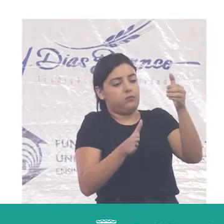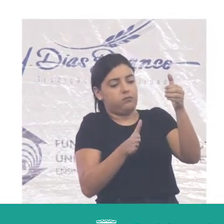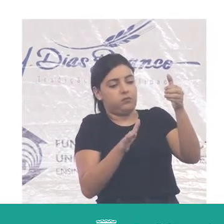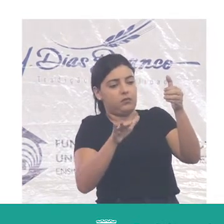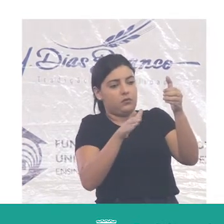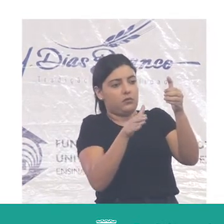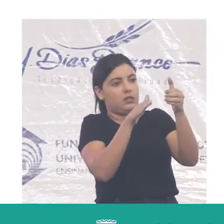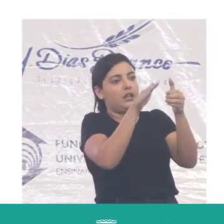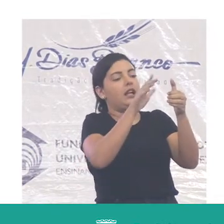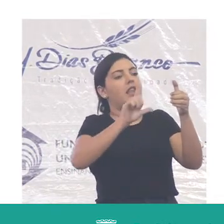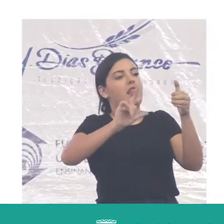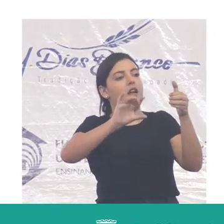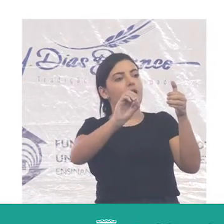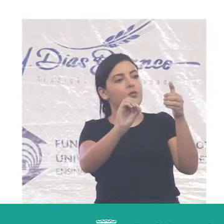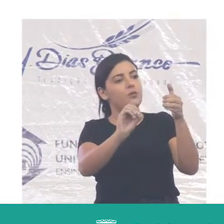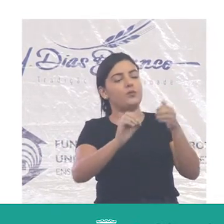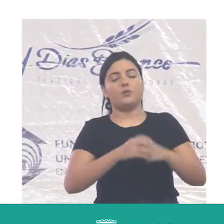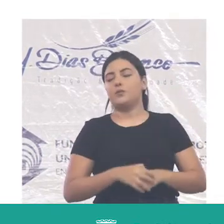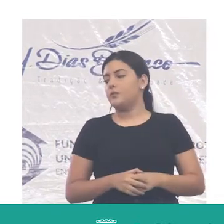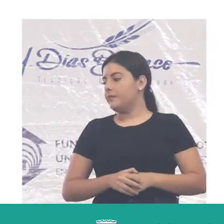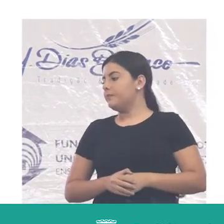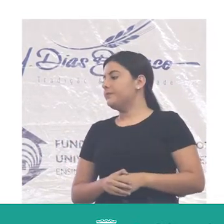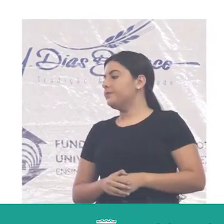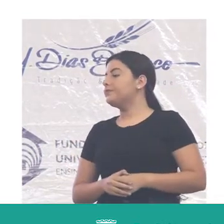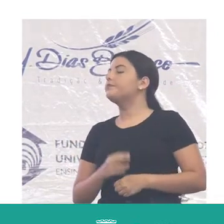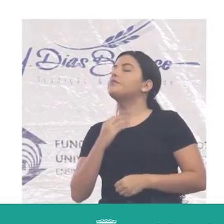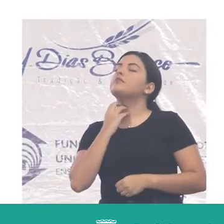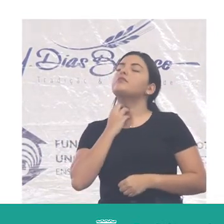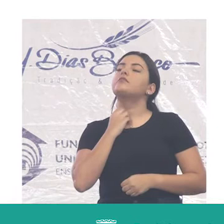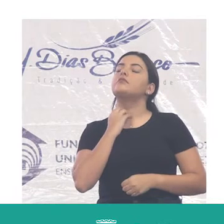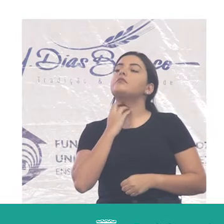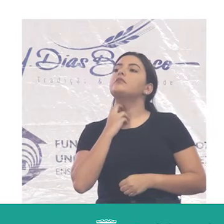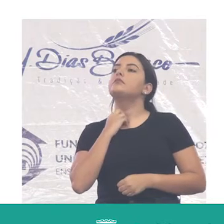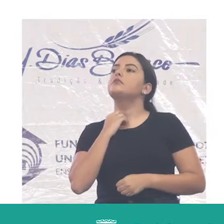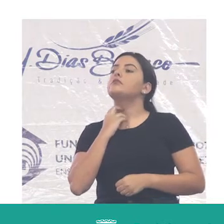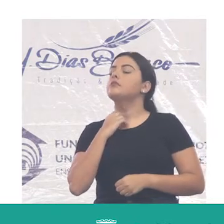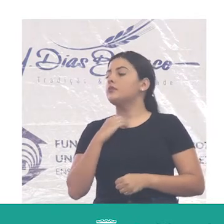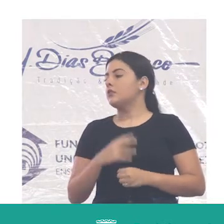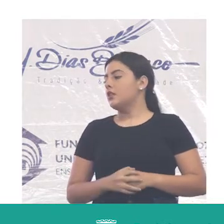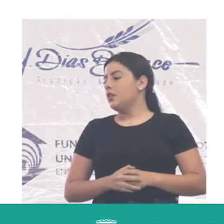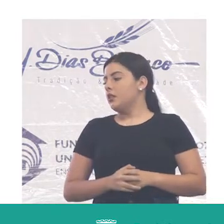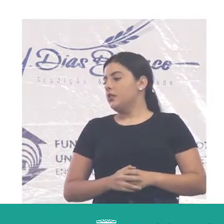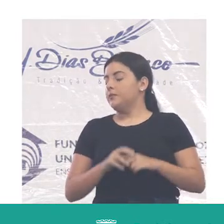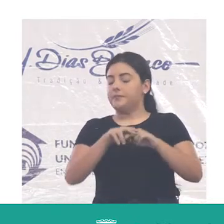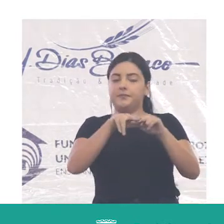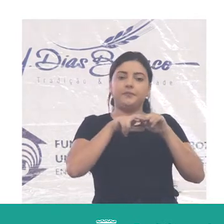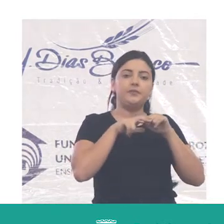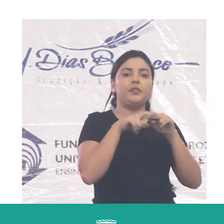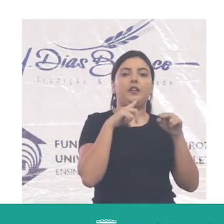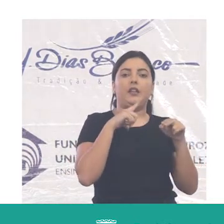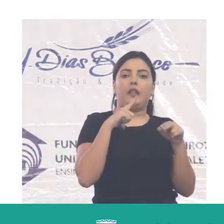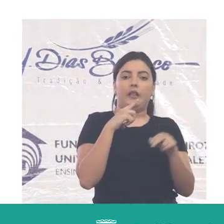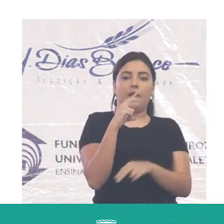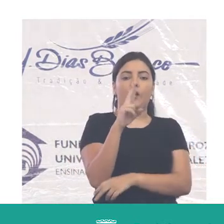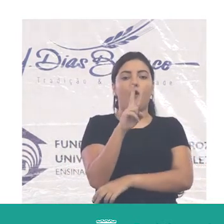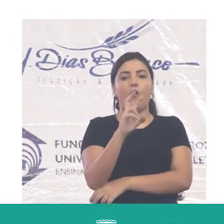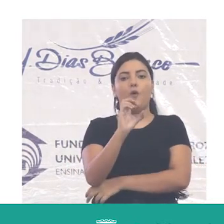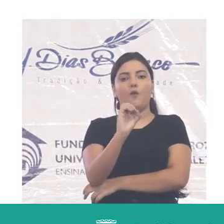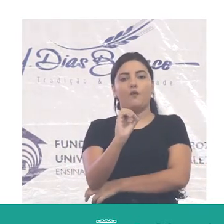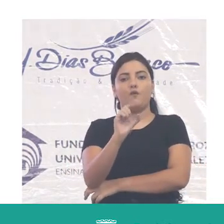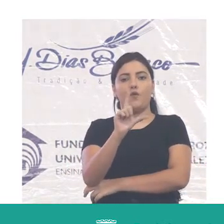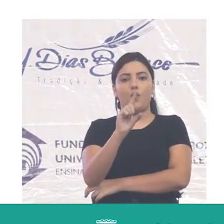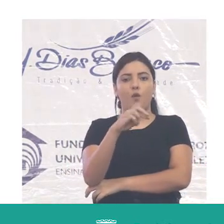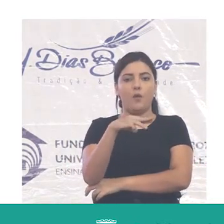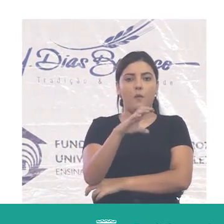qual face? As faces que estão por fora da figura. Por isso você não pode pegar o volume de 1 e multiplicar direto